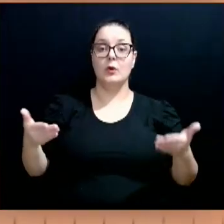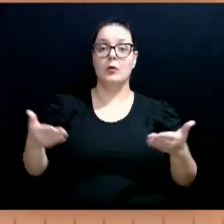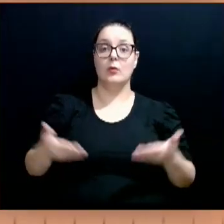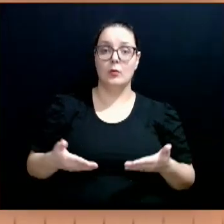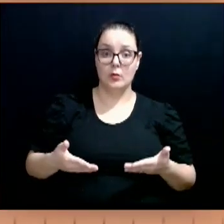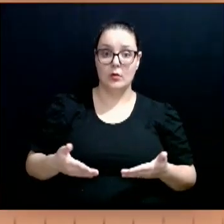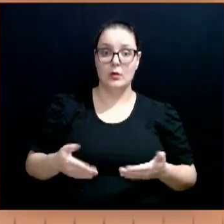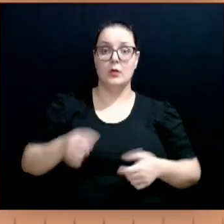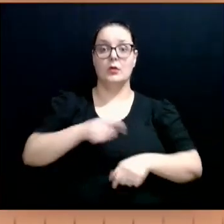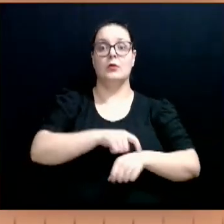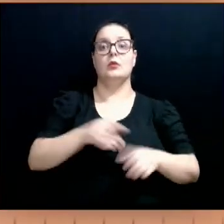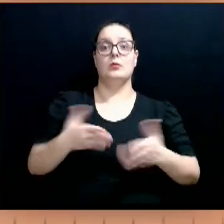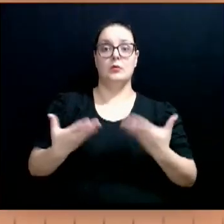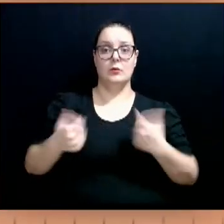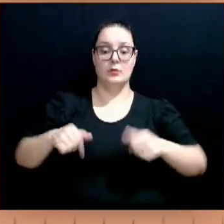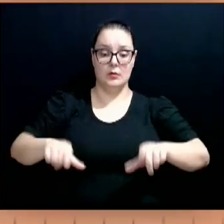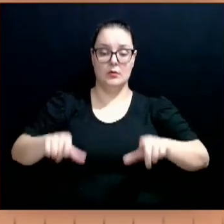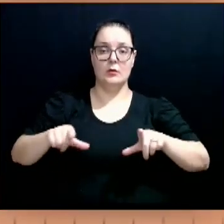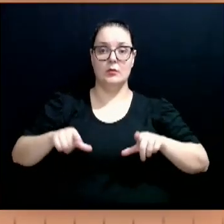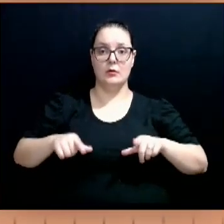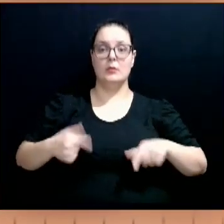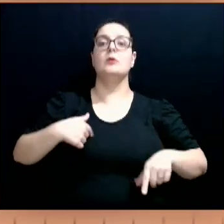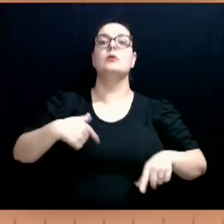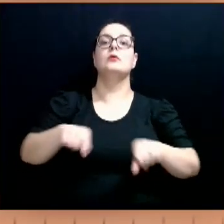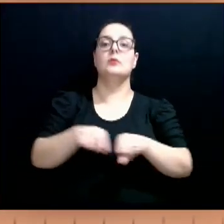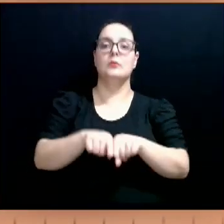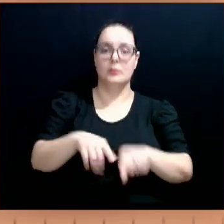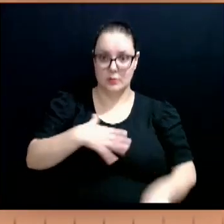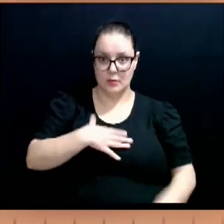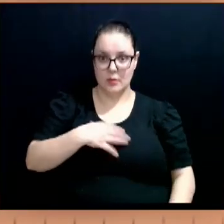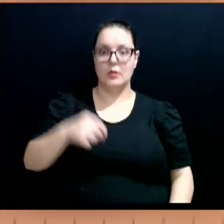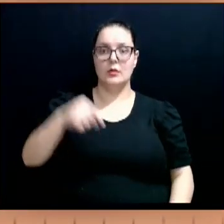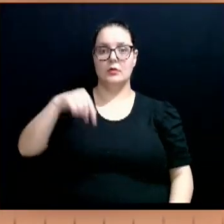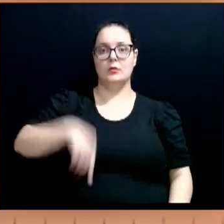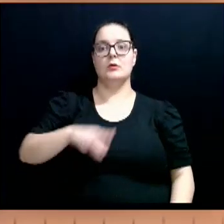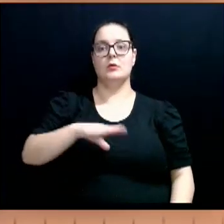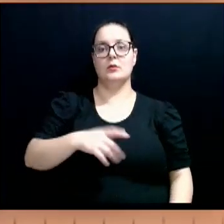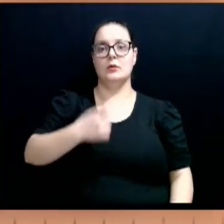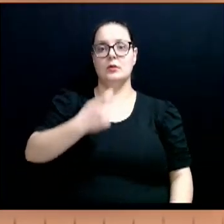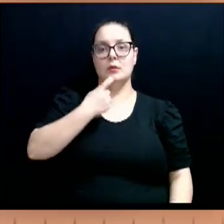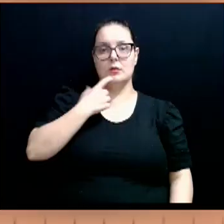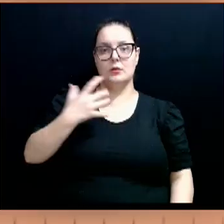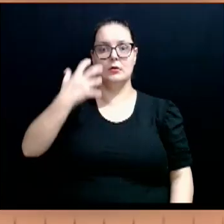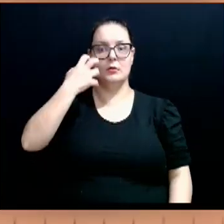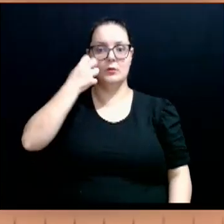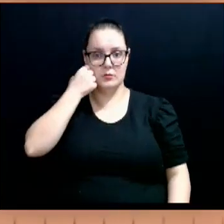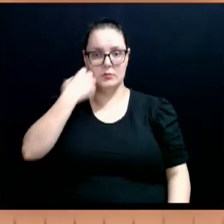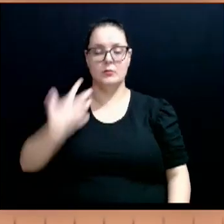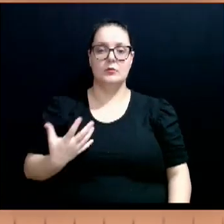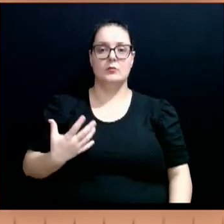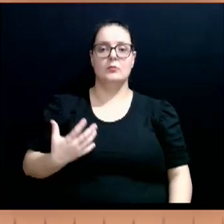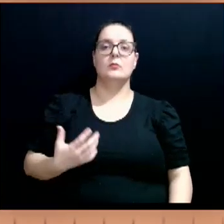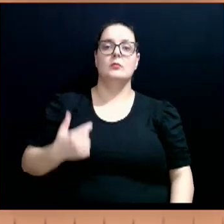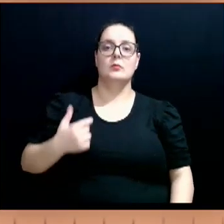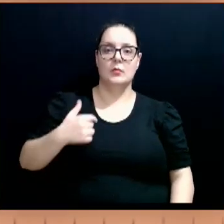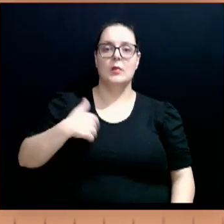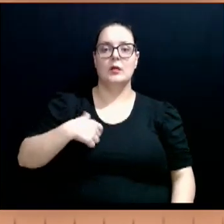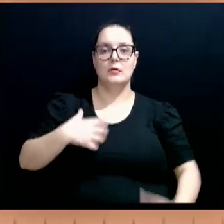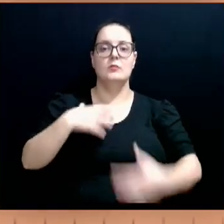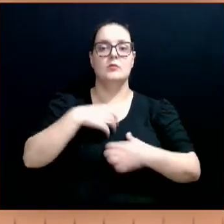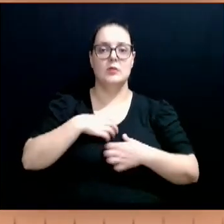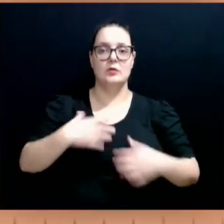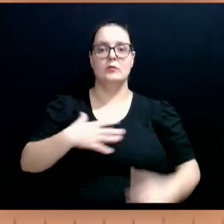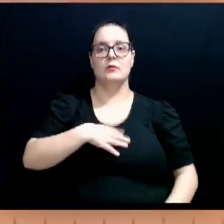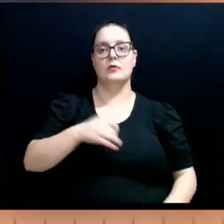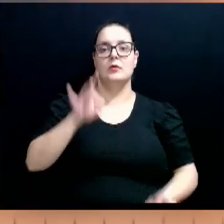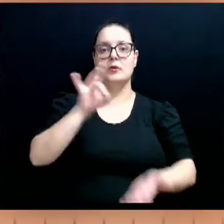recebi aquele título, eu também passo a ser filho por adoção, mas me considero um filho legítimo de Campinas. E o que eu não fiz por